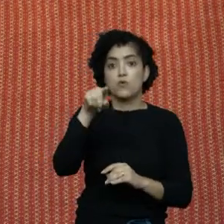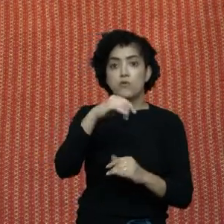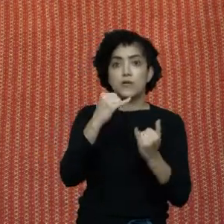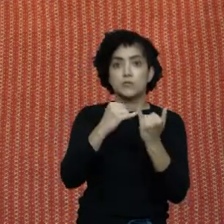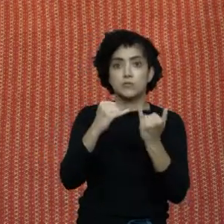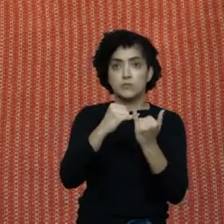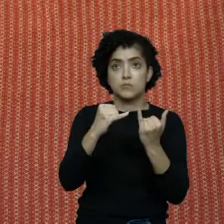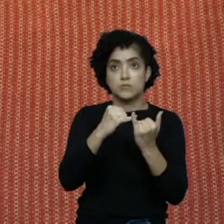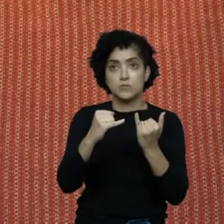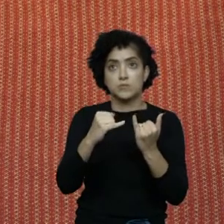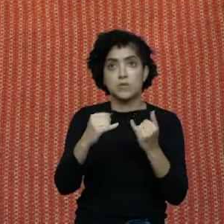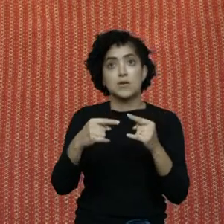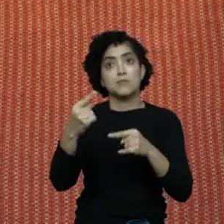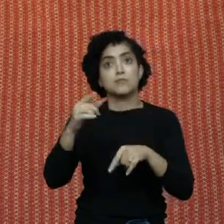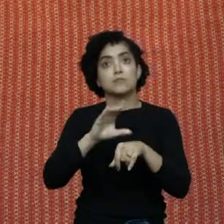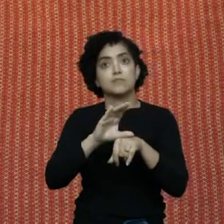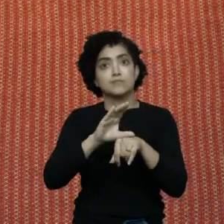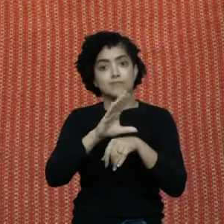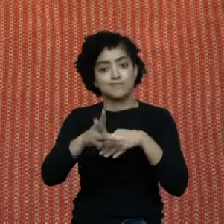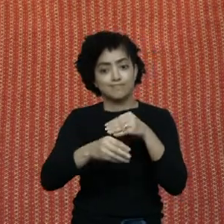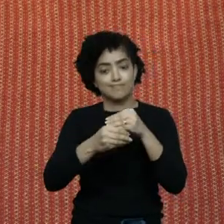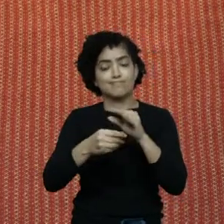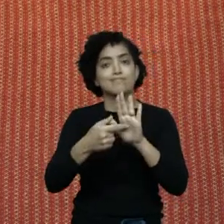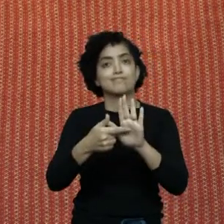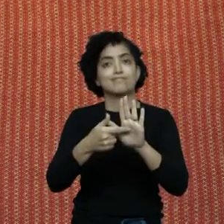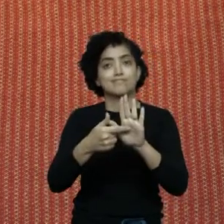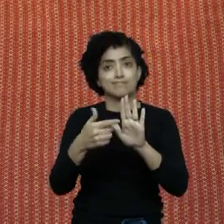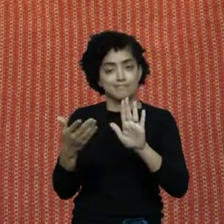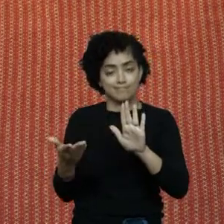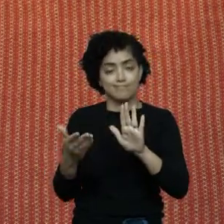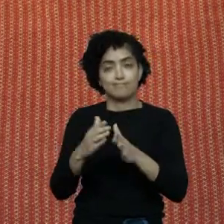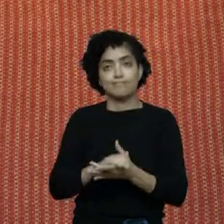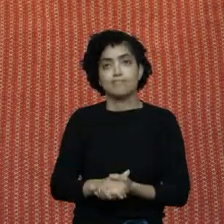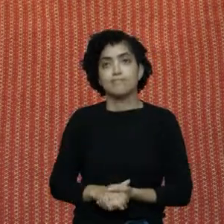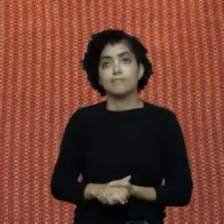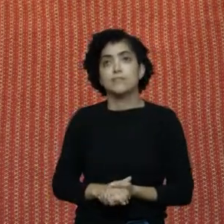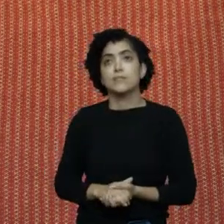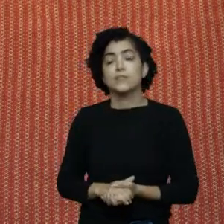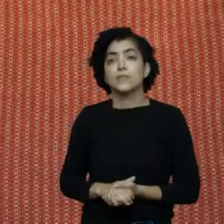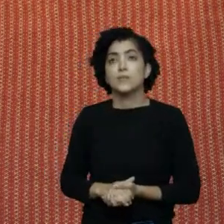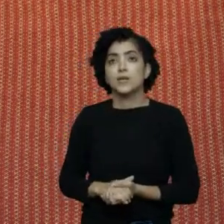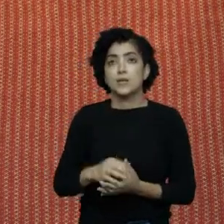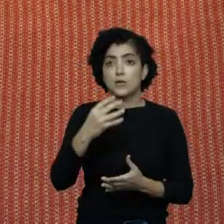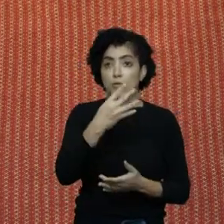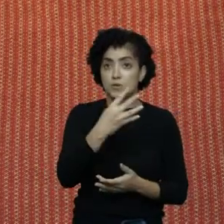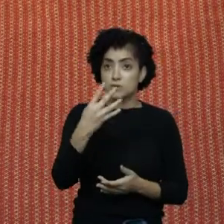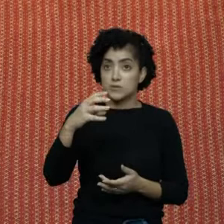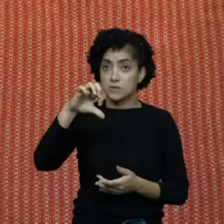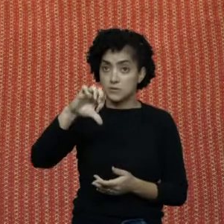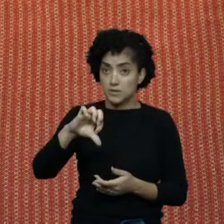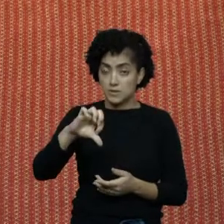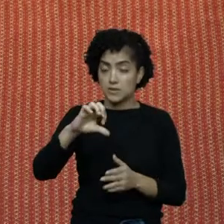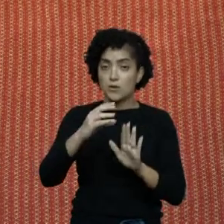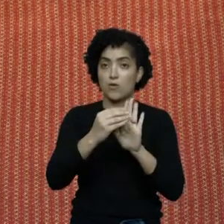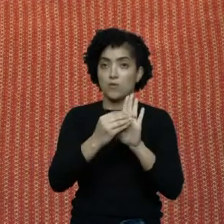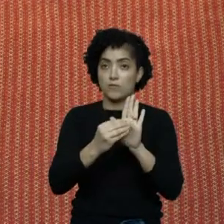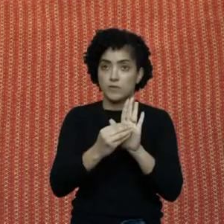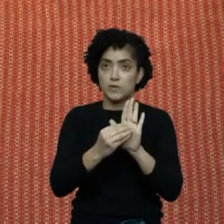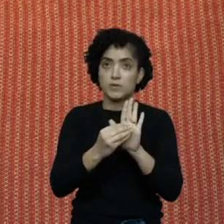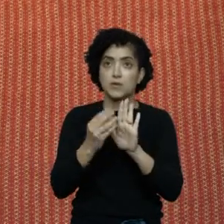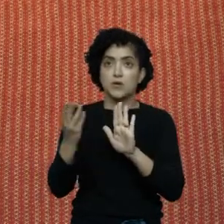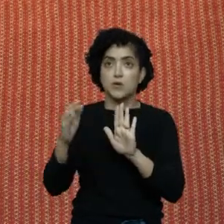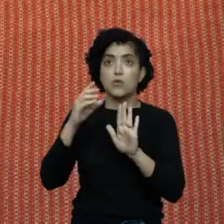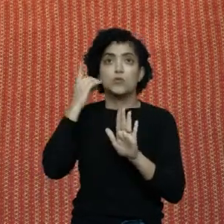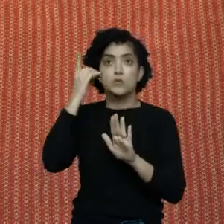vetos foram por incondicionalidade das emendas que foram colocados naquele projeto do projeto 449 e deputado Júlio Garcia